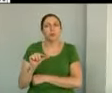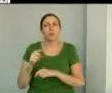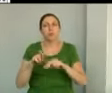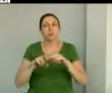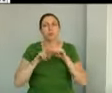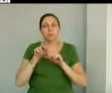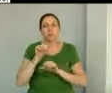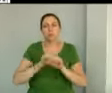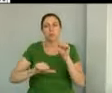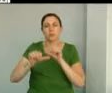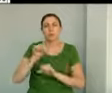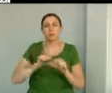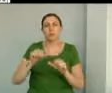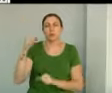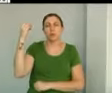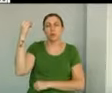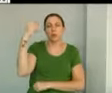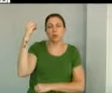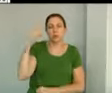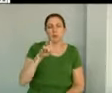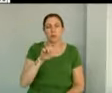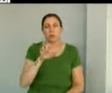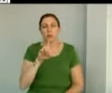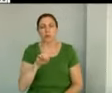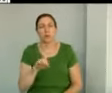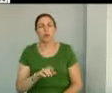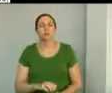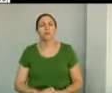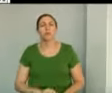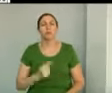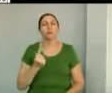das lâmpadas de LED. E esse valor que está sobrando, ele é